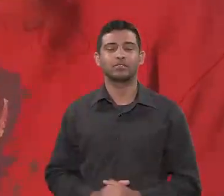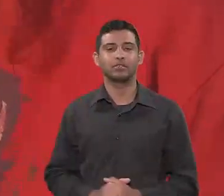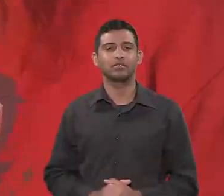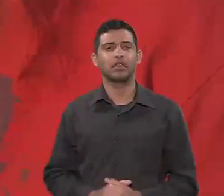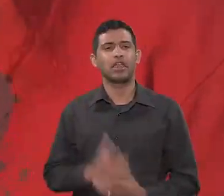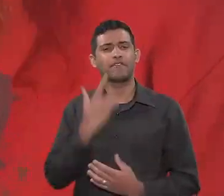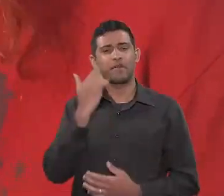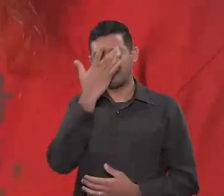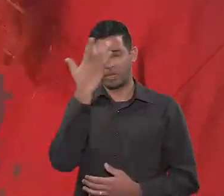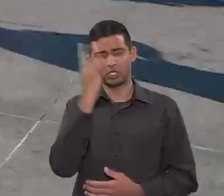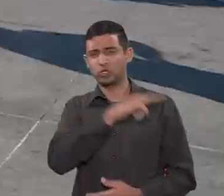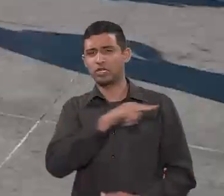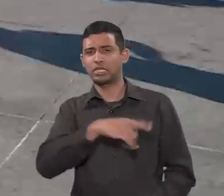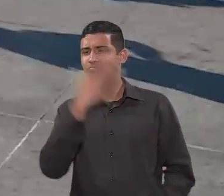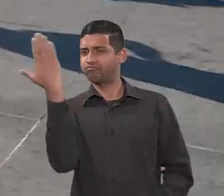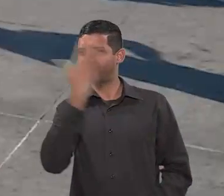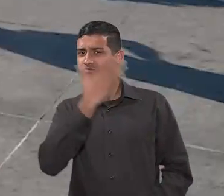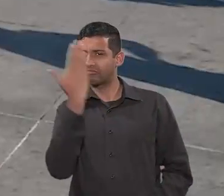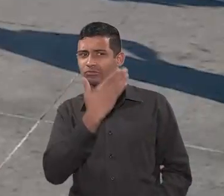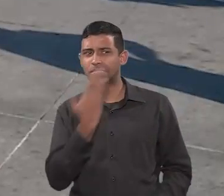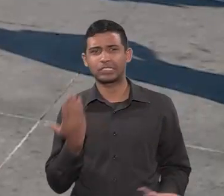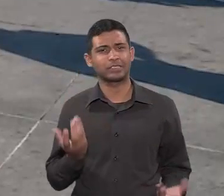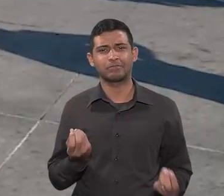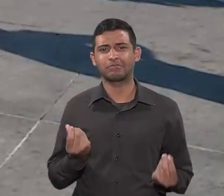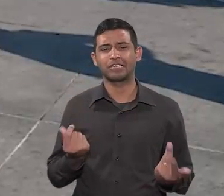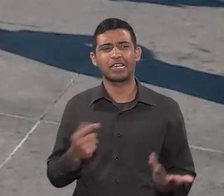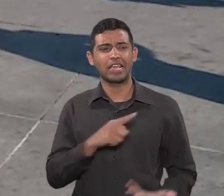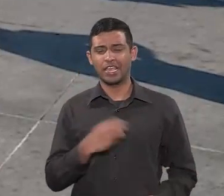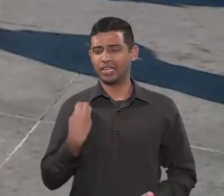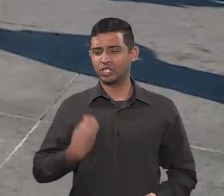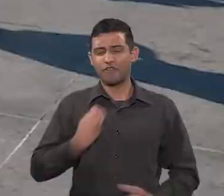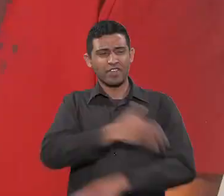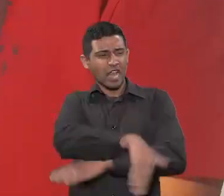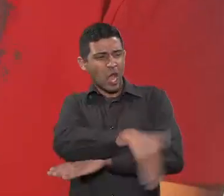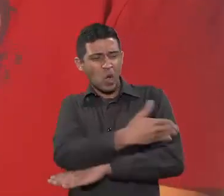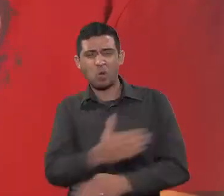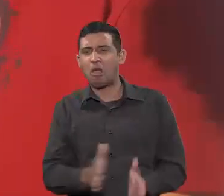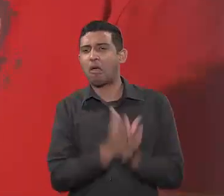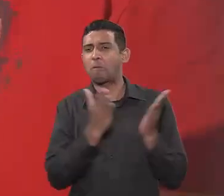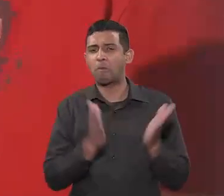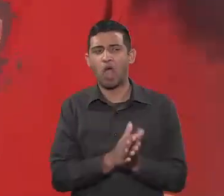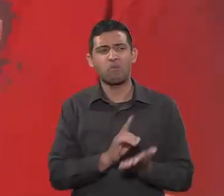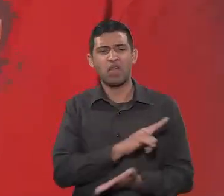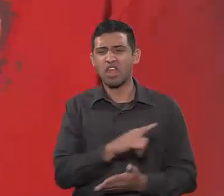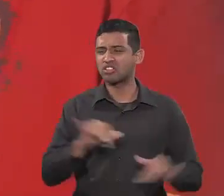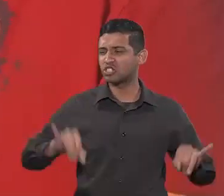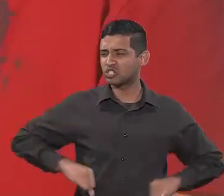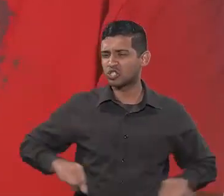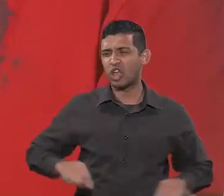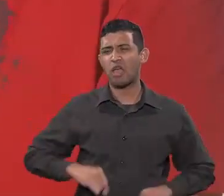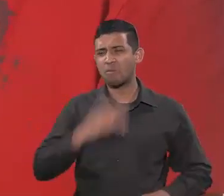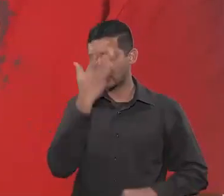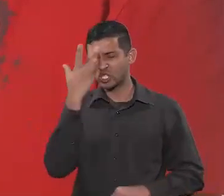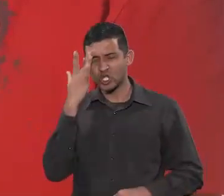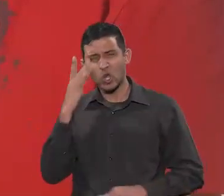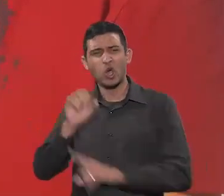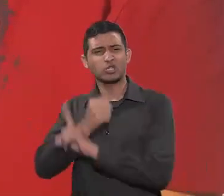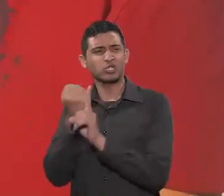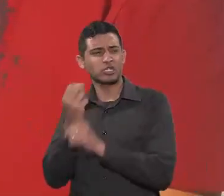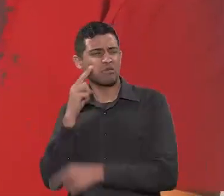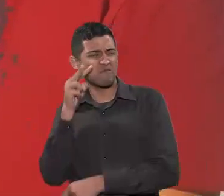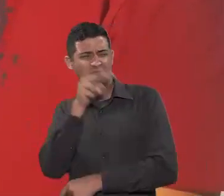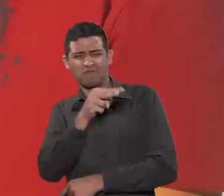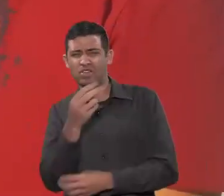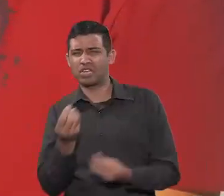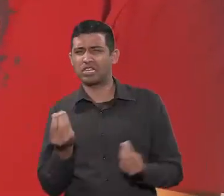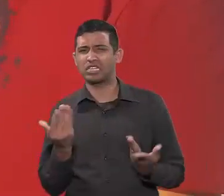a invisibilidade, né, que as pessoas em situação de rua são submetidas com esse olhar da nossa sociedade